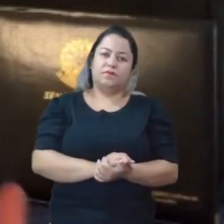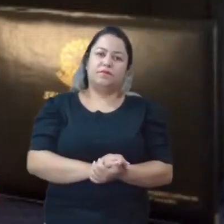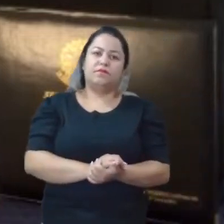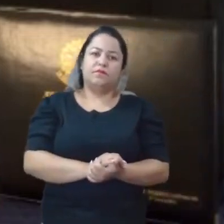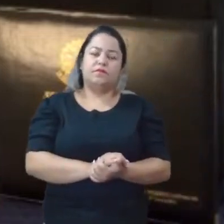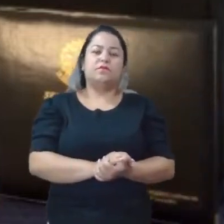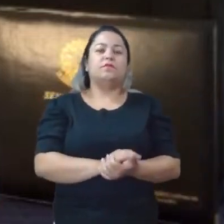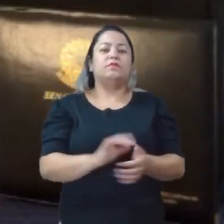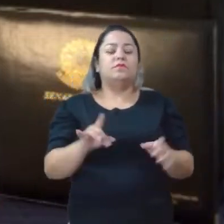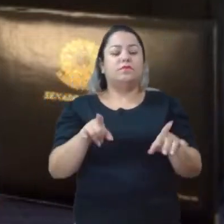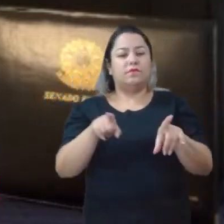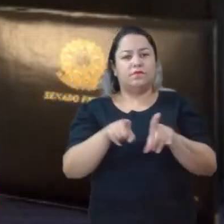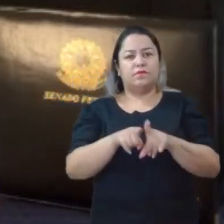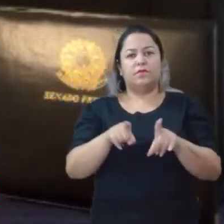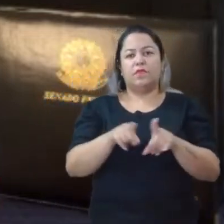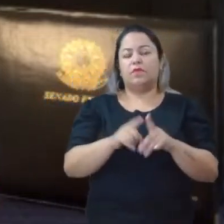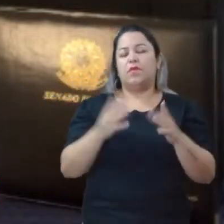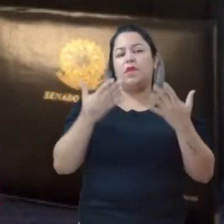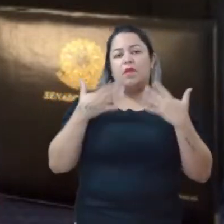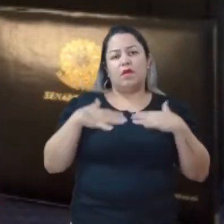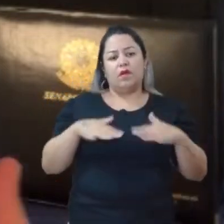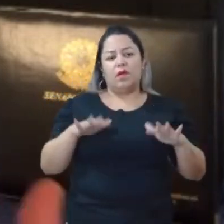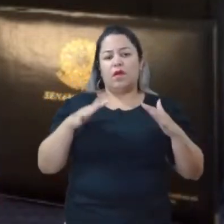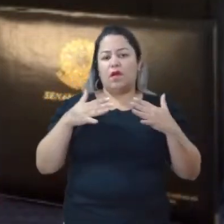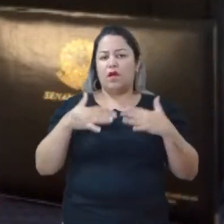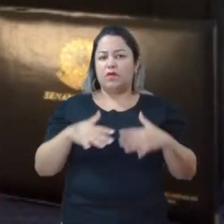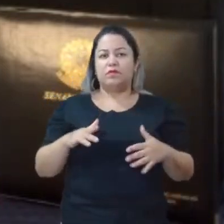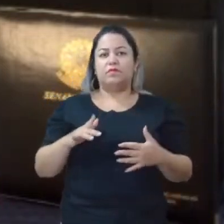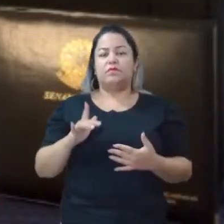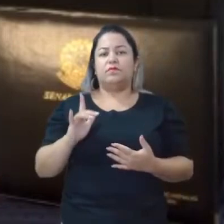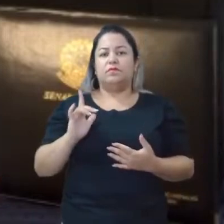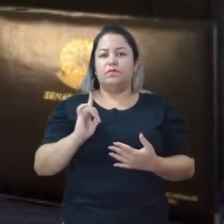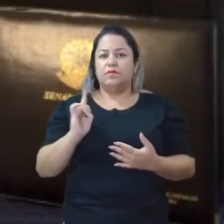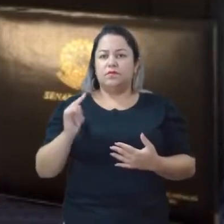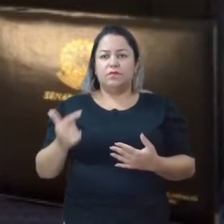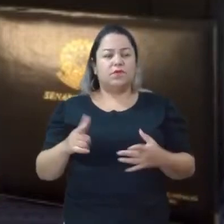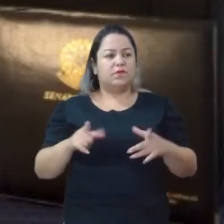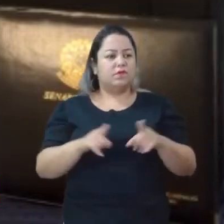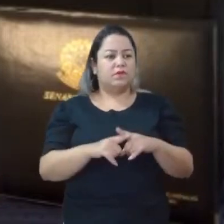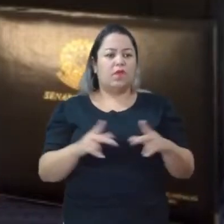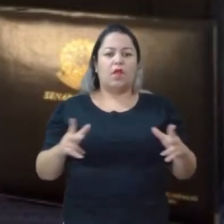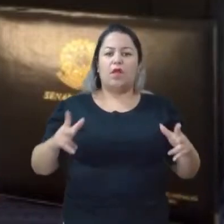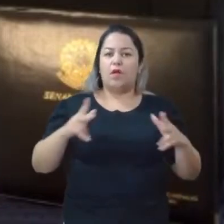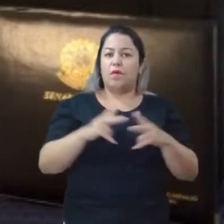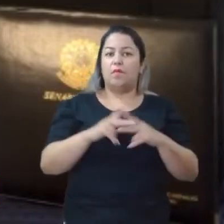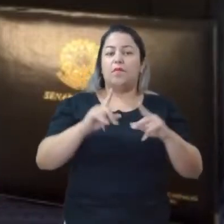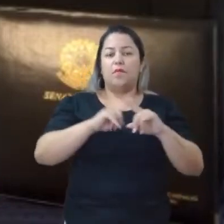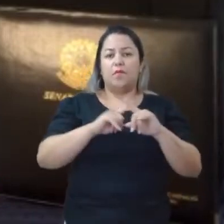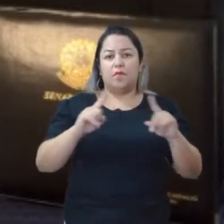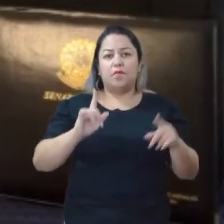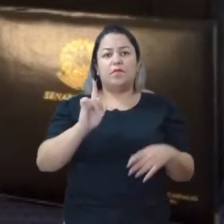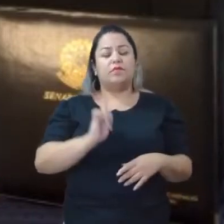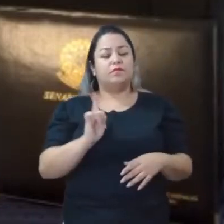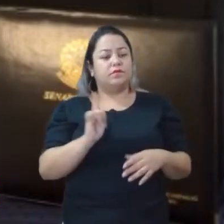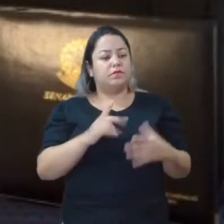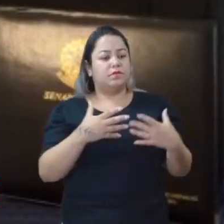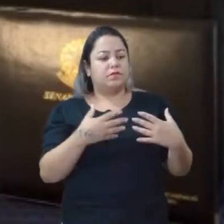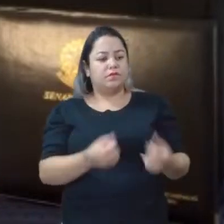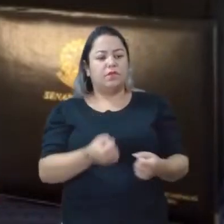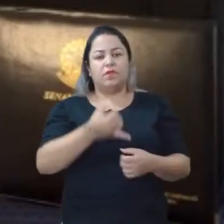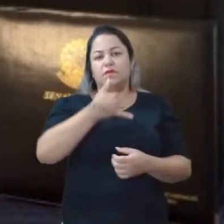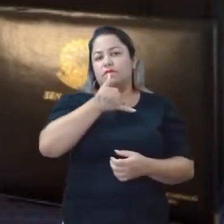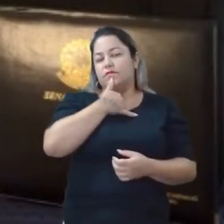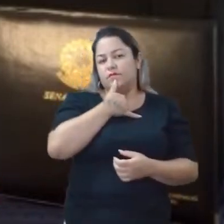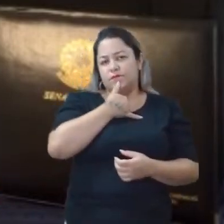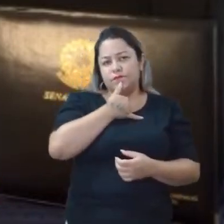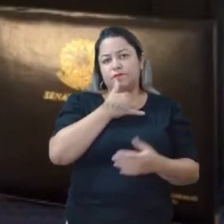de forma tranquila, sem atropelos, mas há uma tolerância, infelizmente,